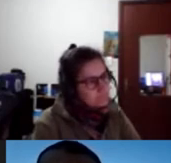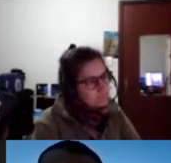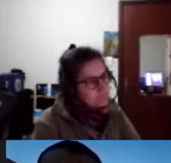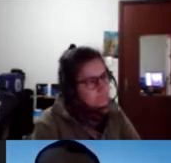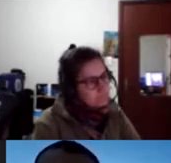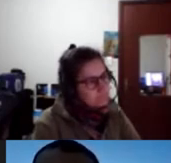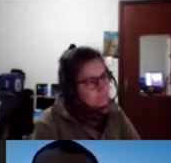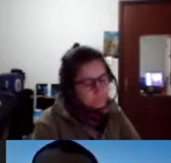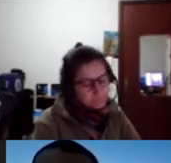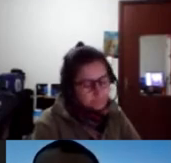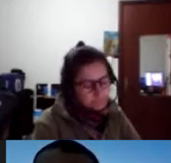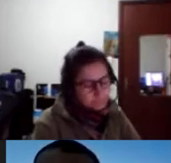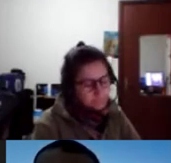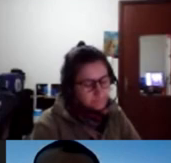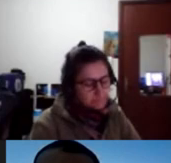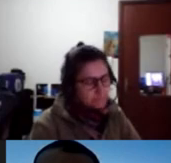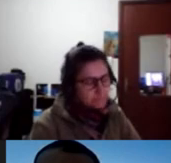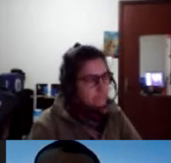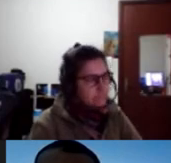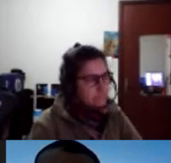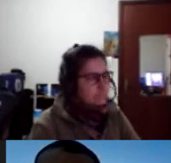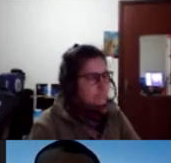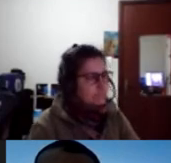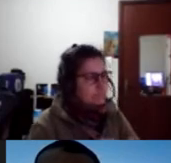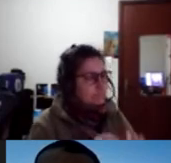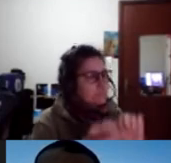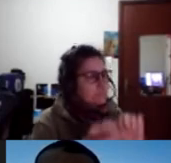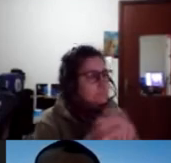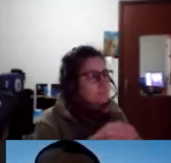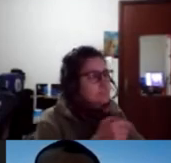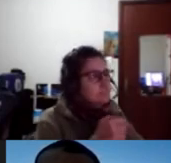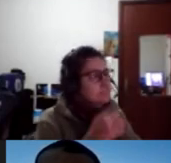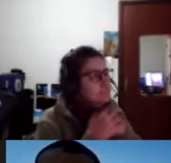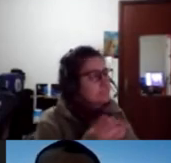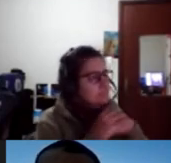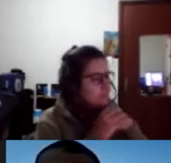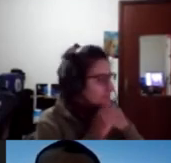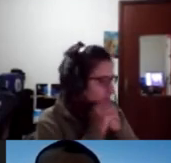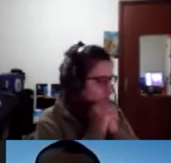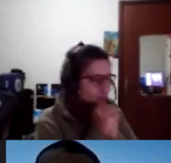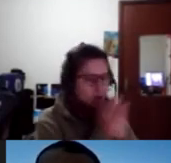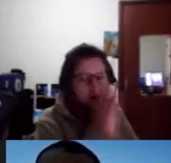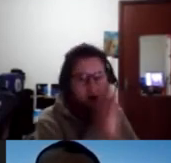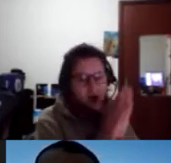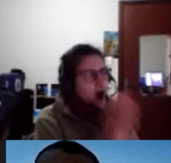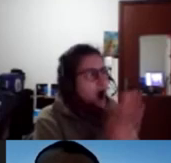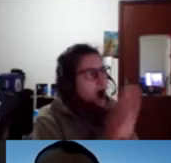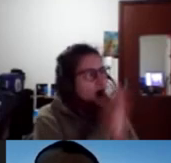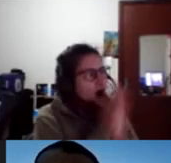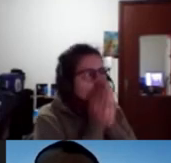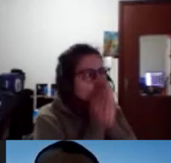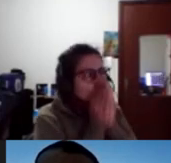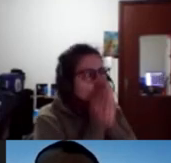dos meus filhos, né? Uhum. Que se a pandemia, na aula uma semana sim ou uma não. Tá. E a semana que eles não vão, eu não costumo marcar